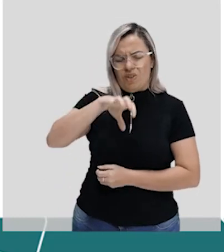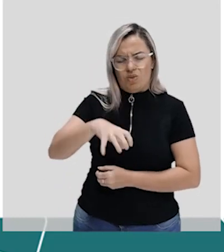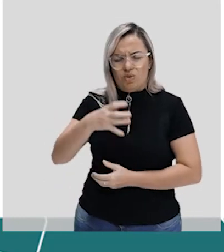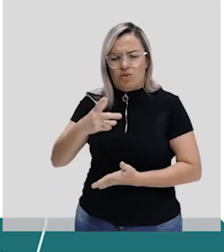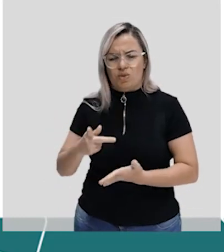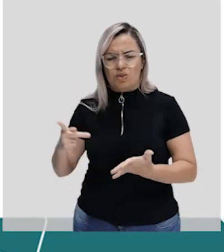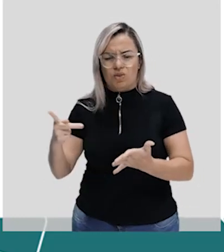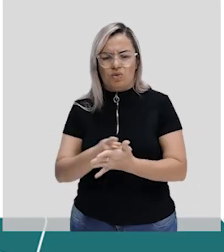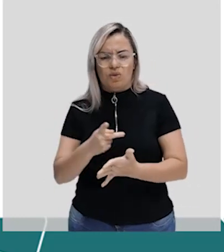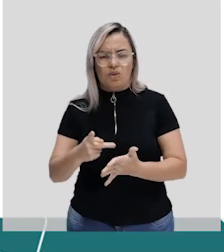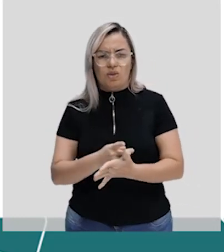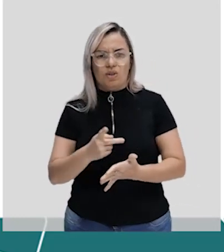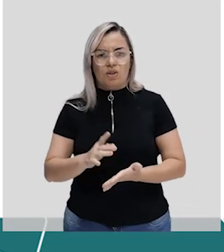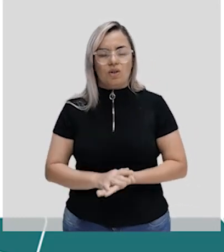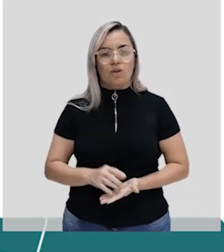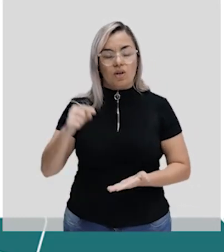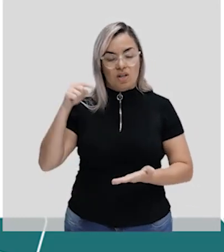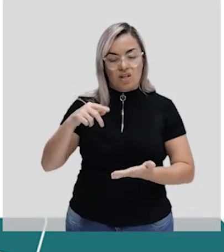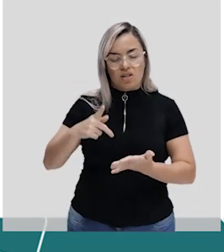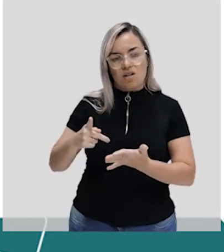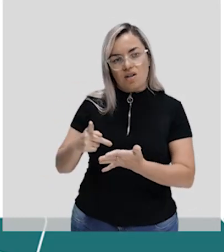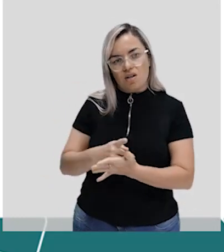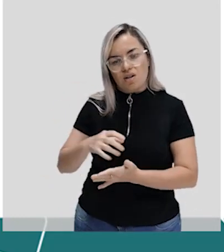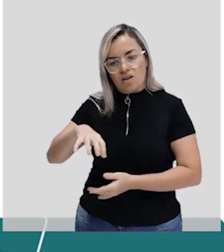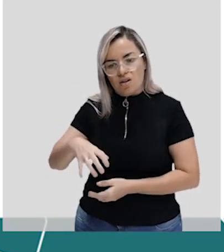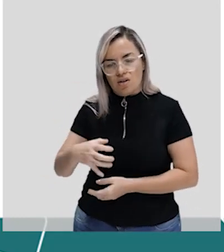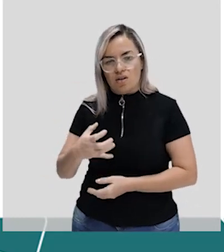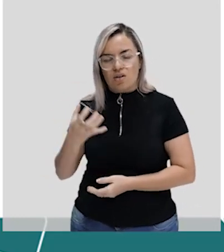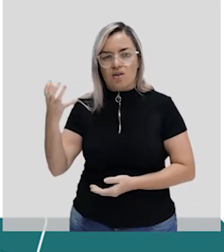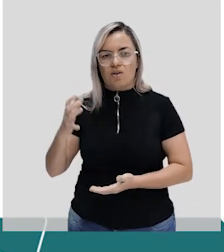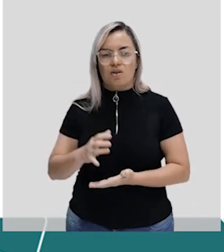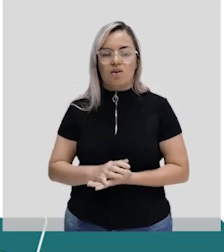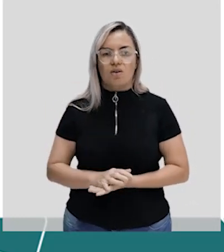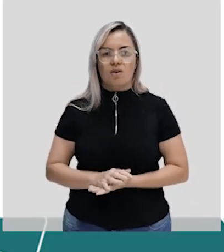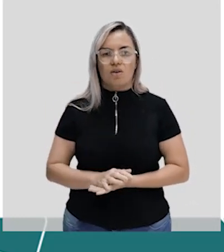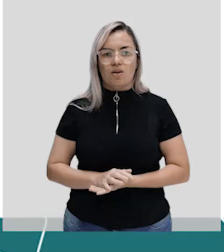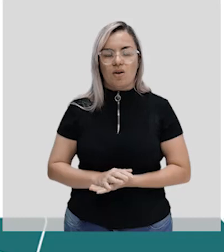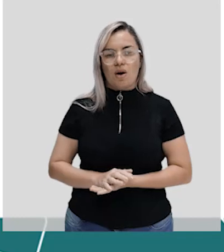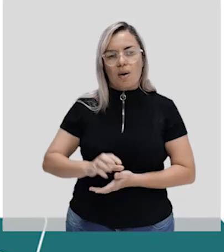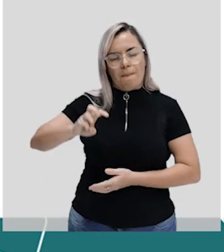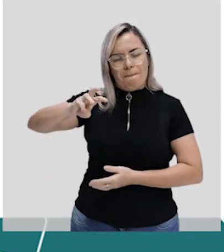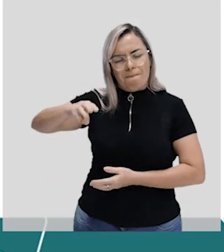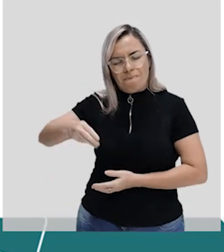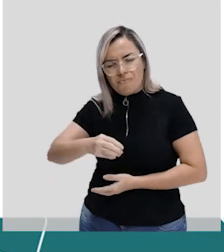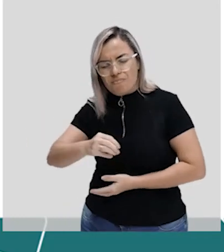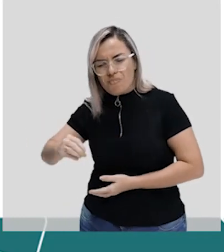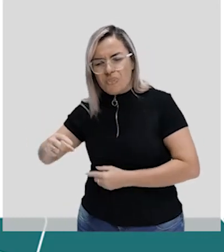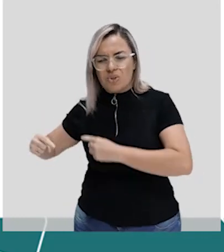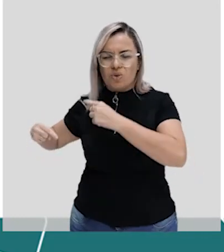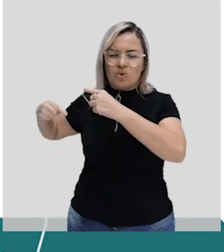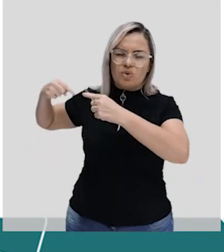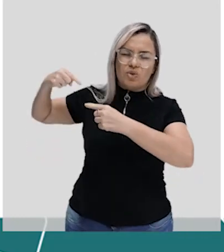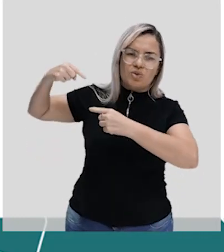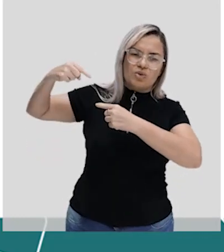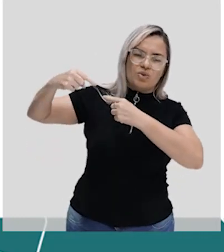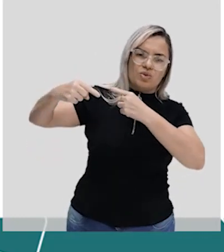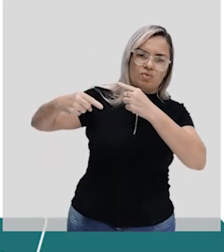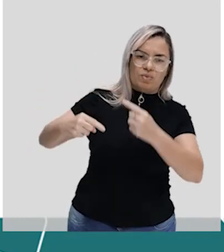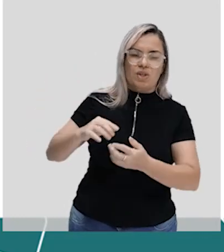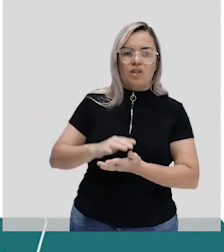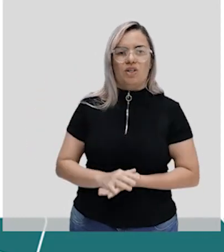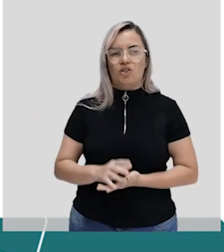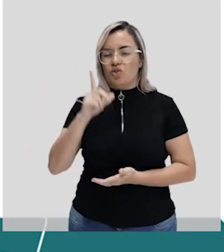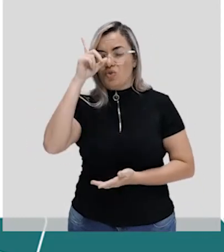tá? Um erro acontece a cada, sei lá, milhões de gerações. Então, é muito difícil de acontecer um erro no